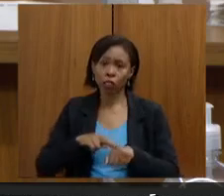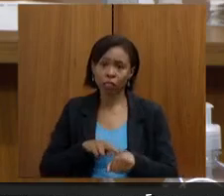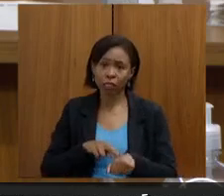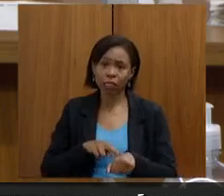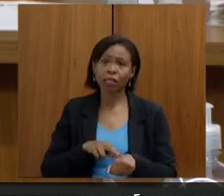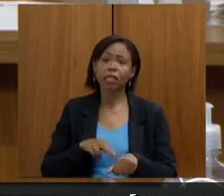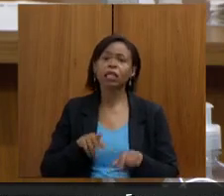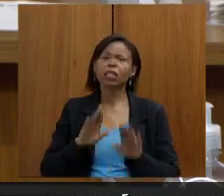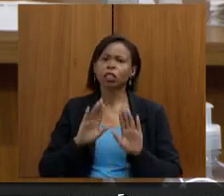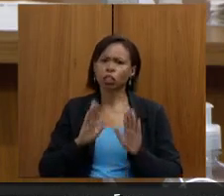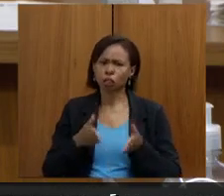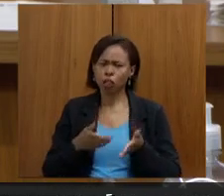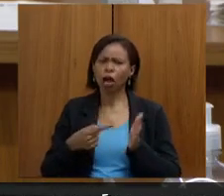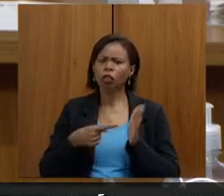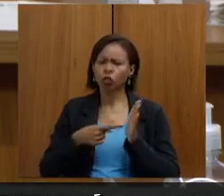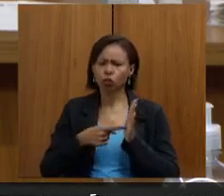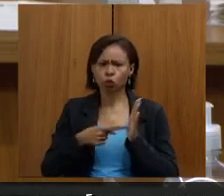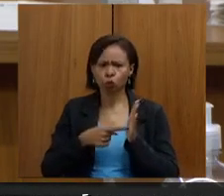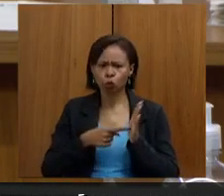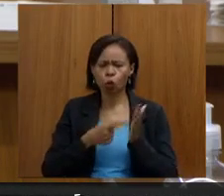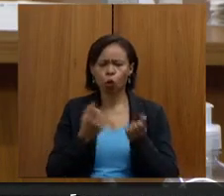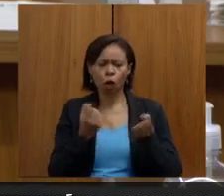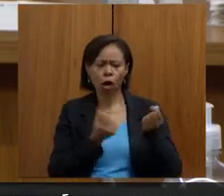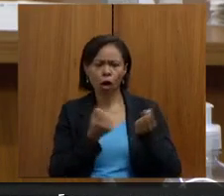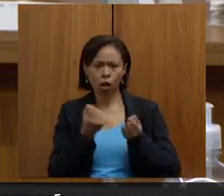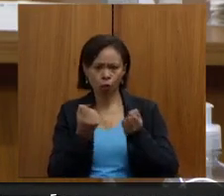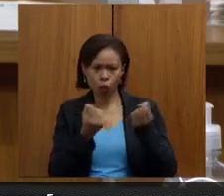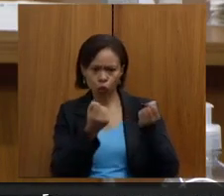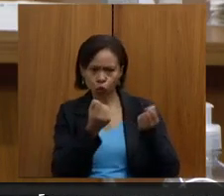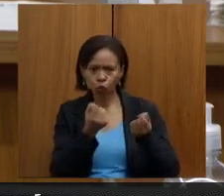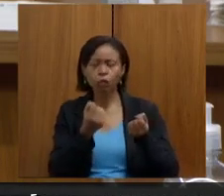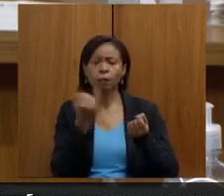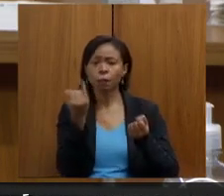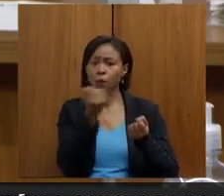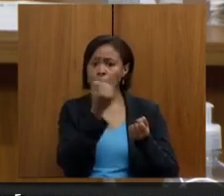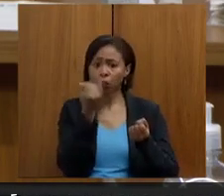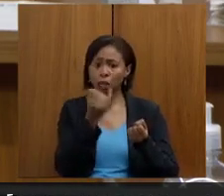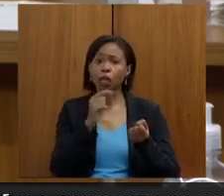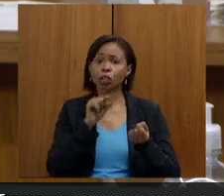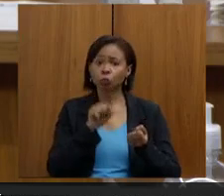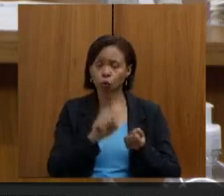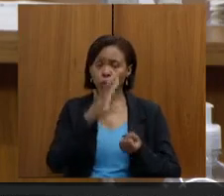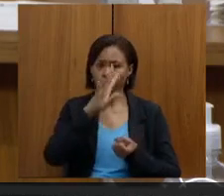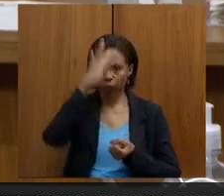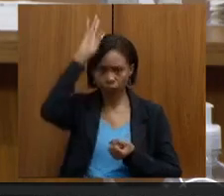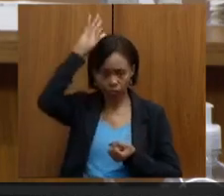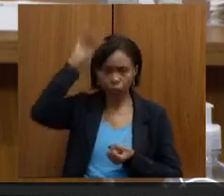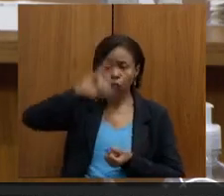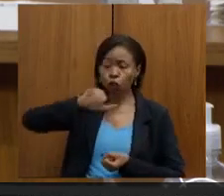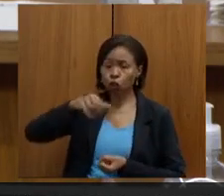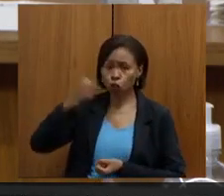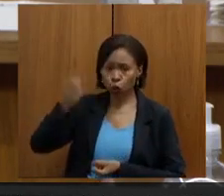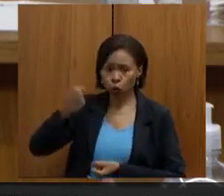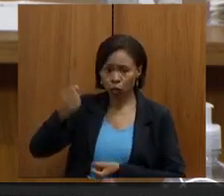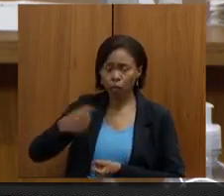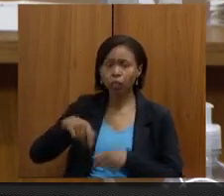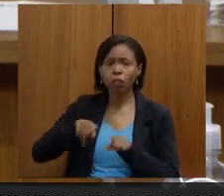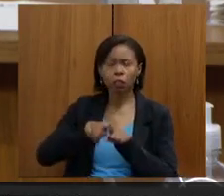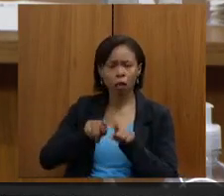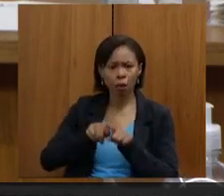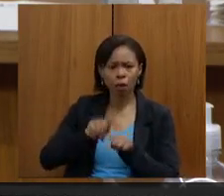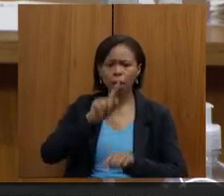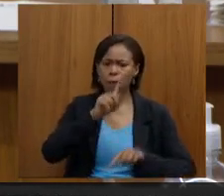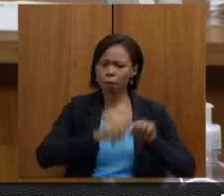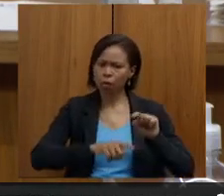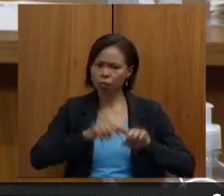indicou viaturas importantes para nossa Corporação Deputado João Leite importantes materiais inclusive